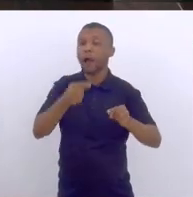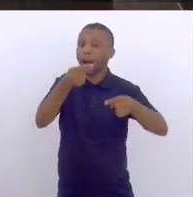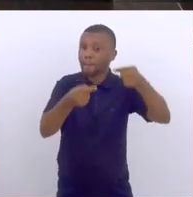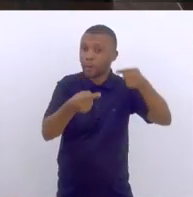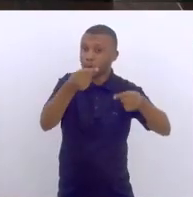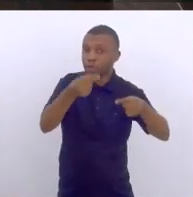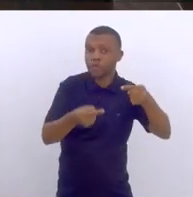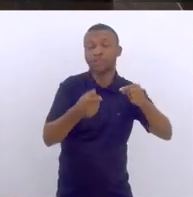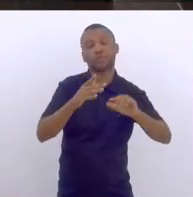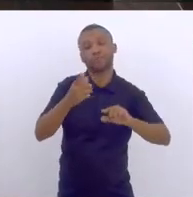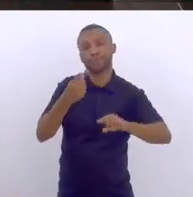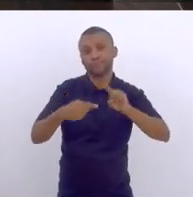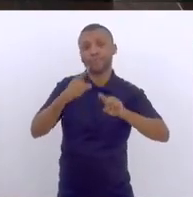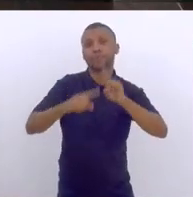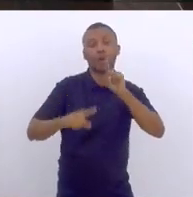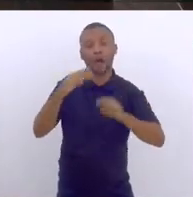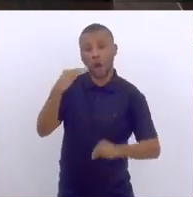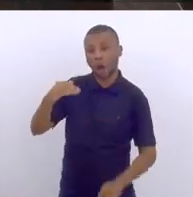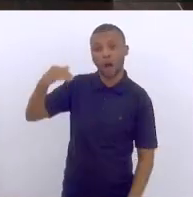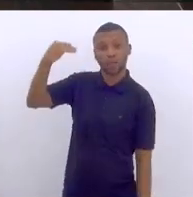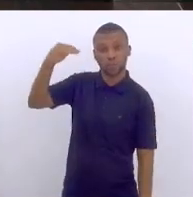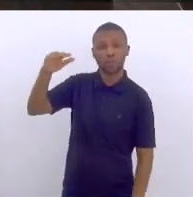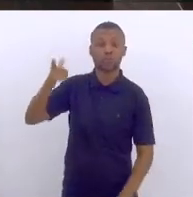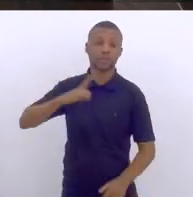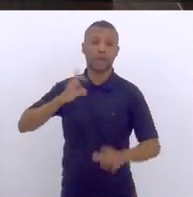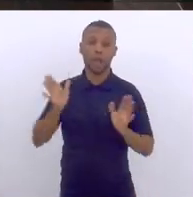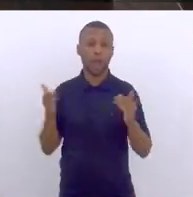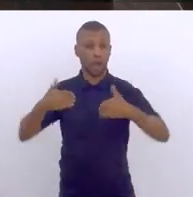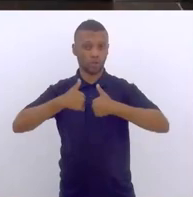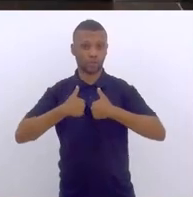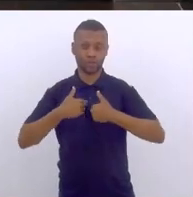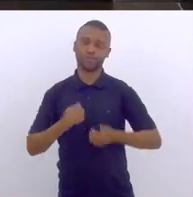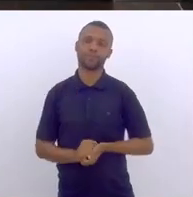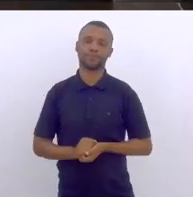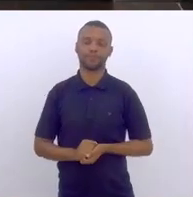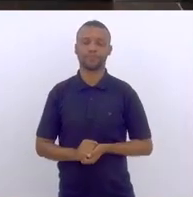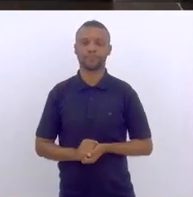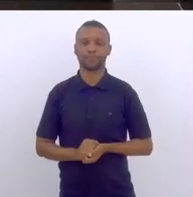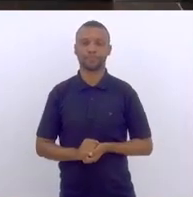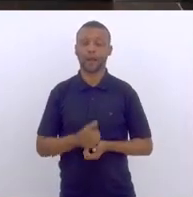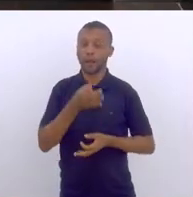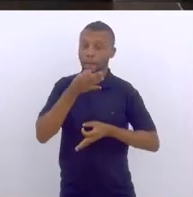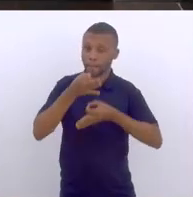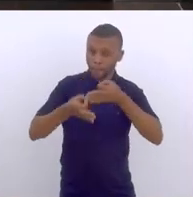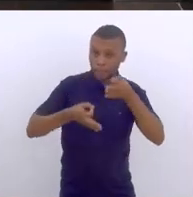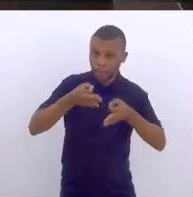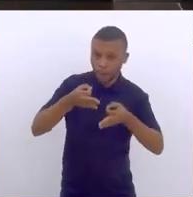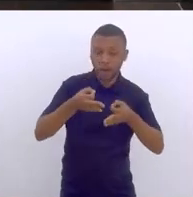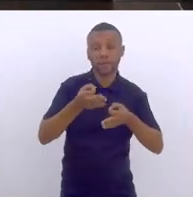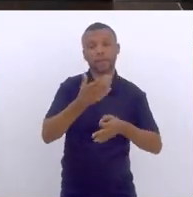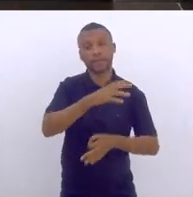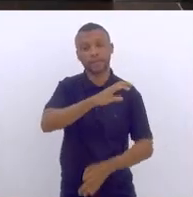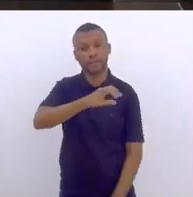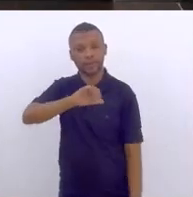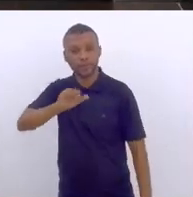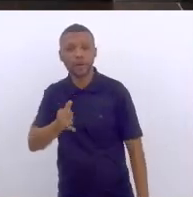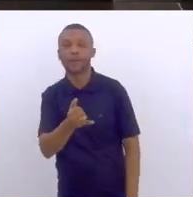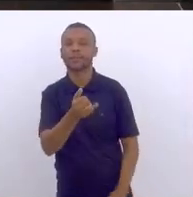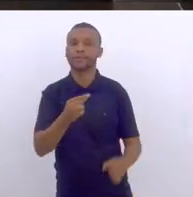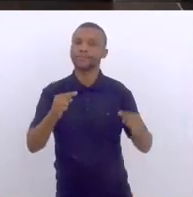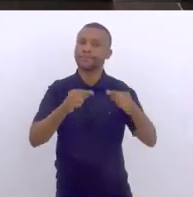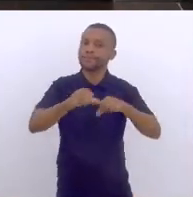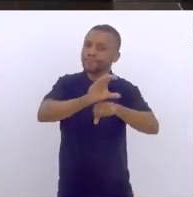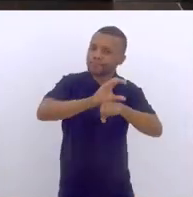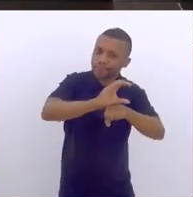com transtorno de espectros autistas. Pareceres da Comissão de Constituição e Justiça pela condicionalidade com emendas